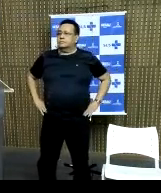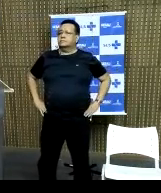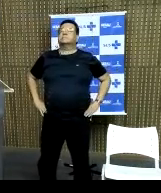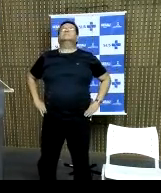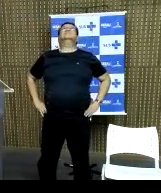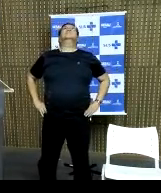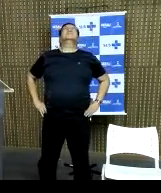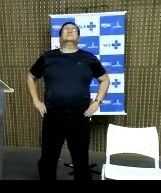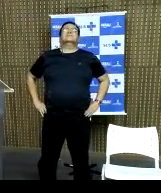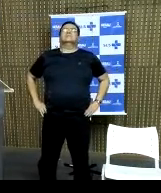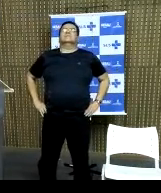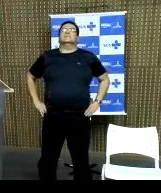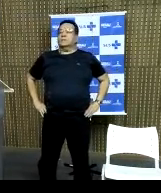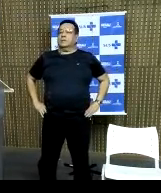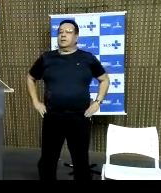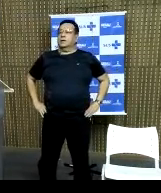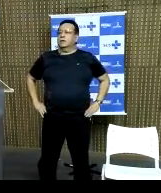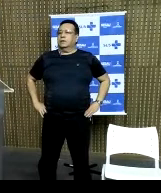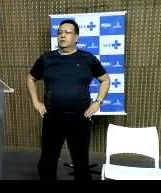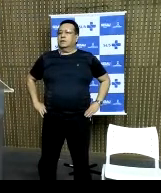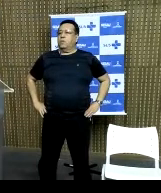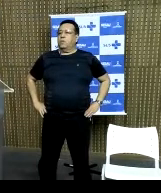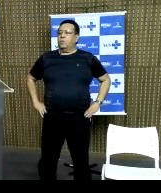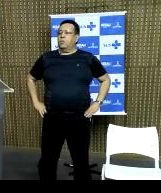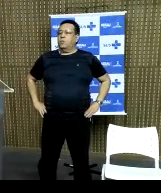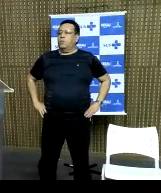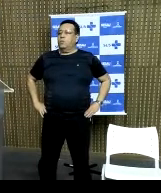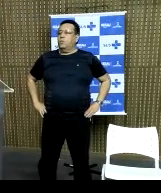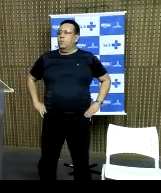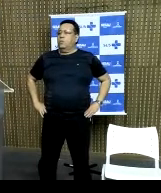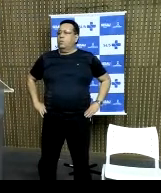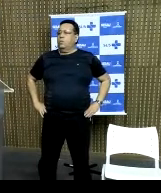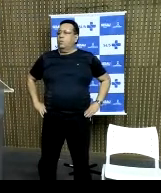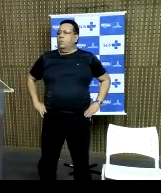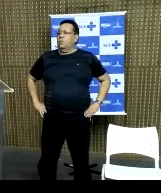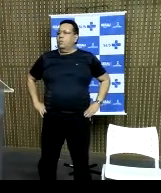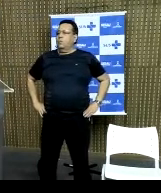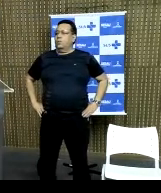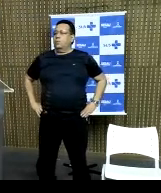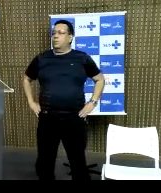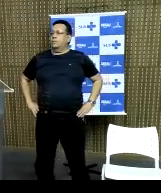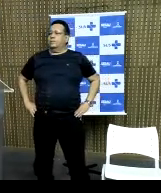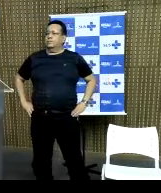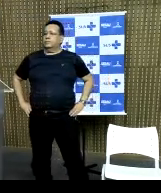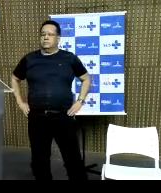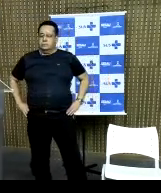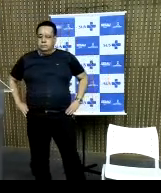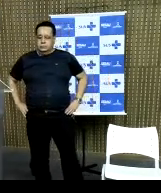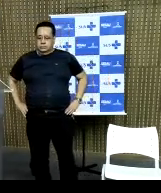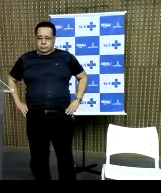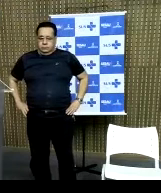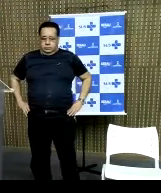O NASCE do Paulo Coelho é a mesma composição que atende Alves Pereira e o Mário Covas, né? Nós temos uma ginecologista,